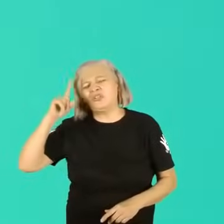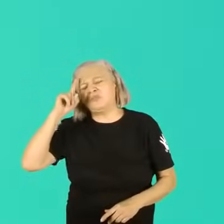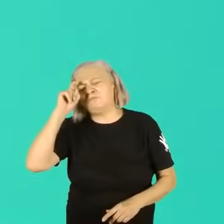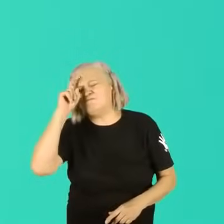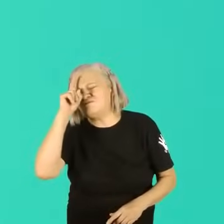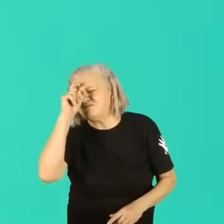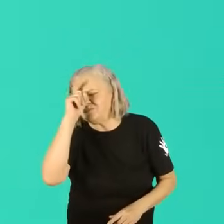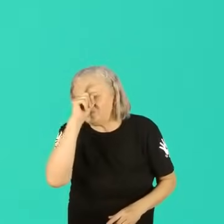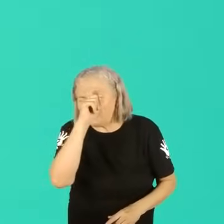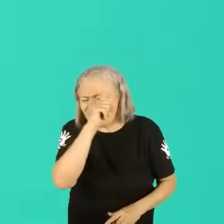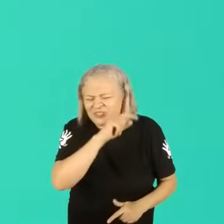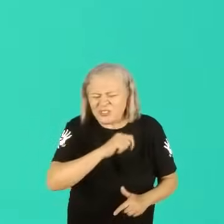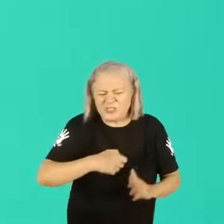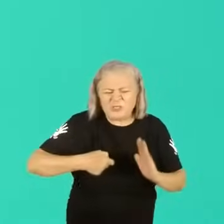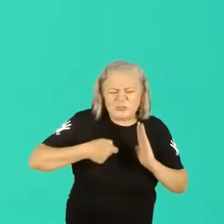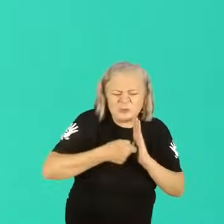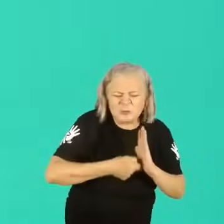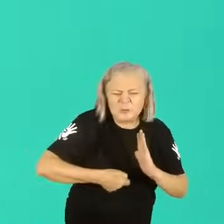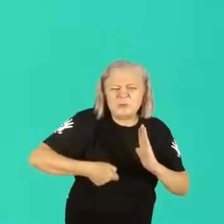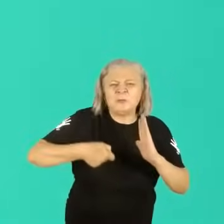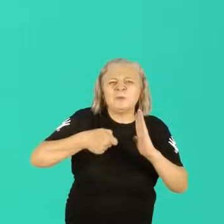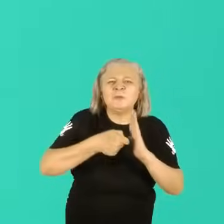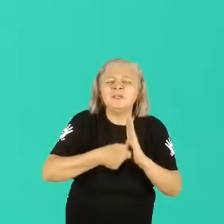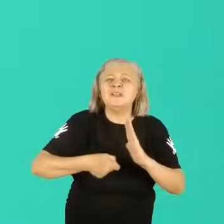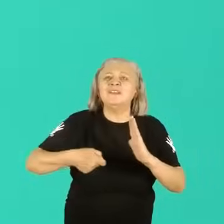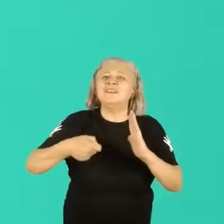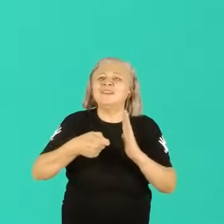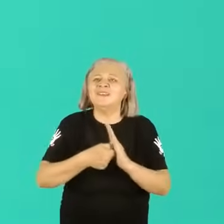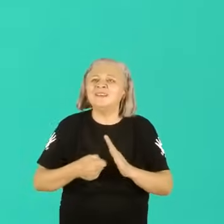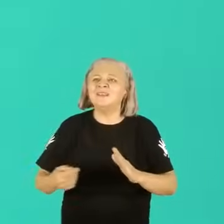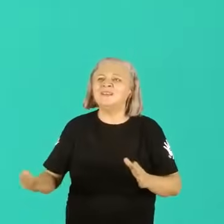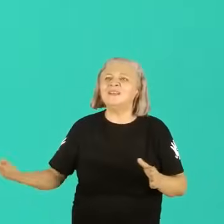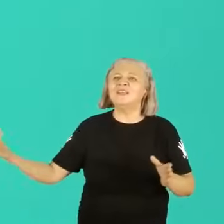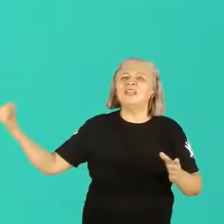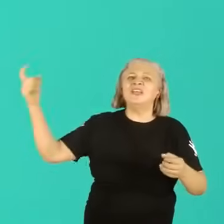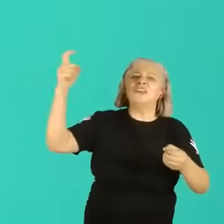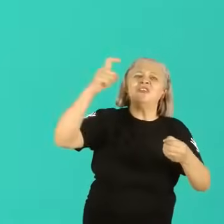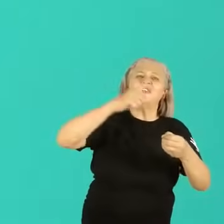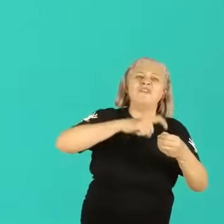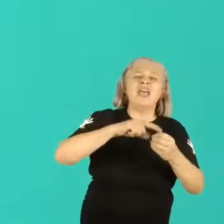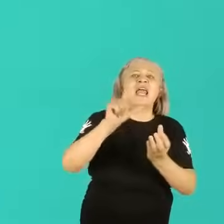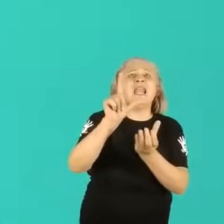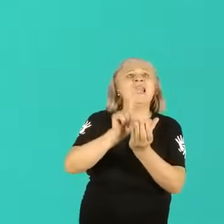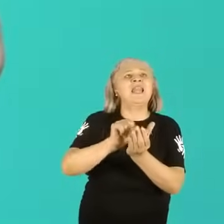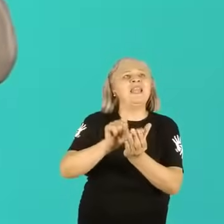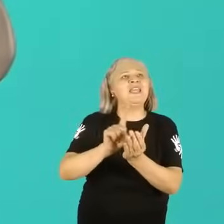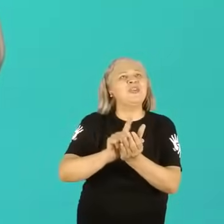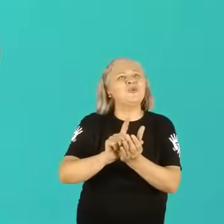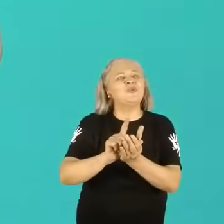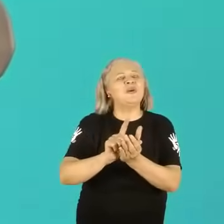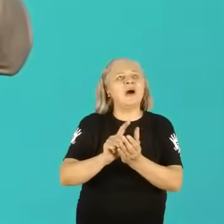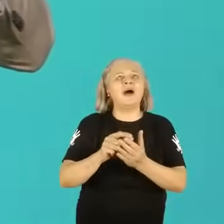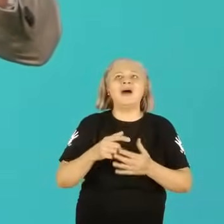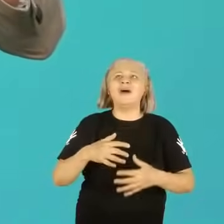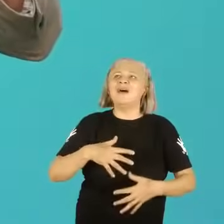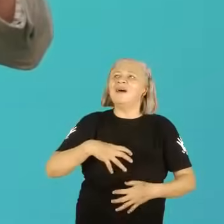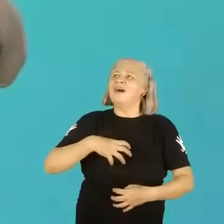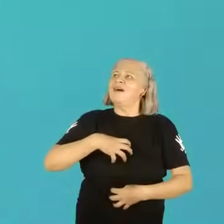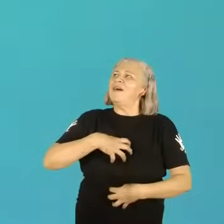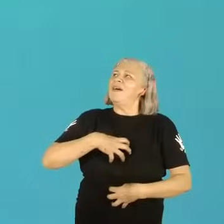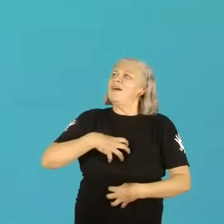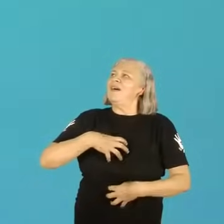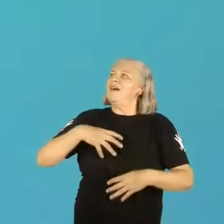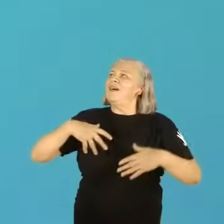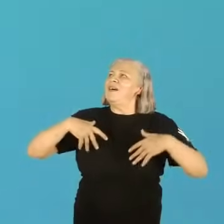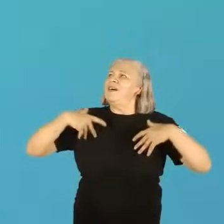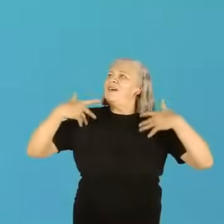luta, aí você entra num ambiente onde a palavra de Deus está sendo pregada, onde ela está sendo